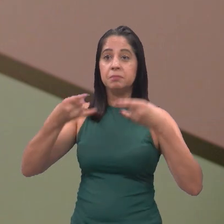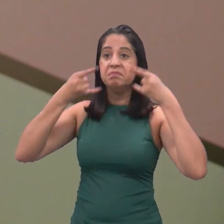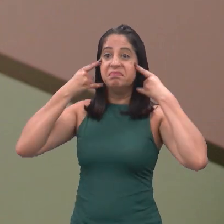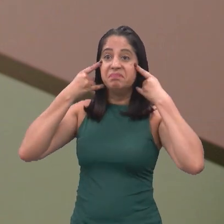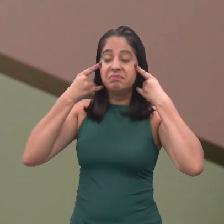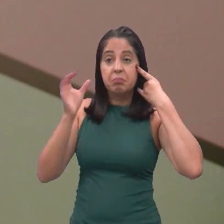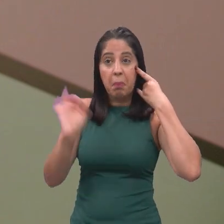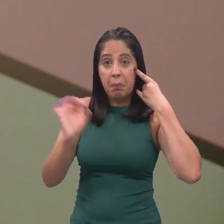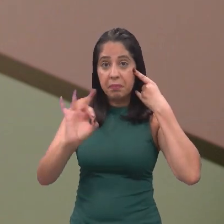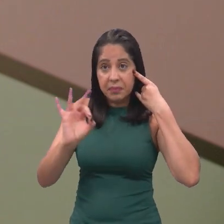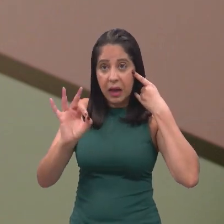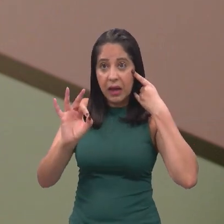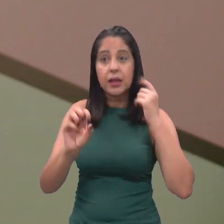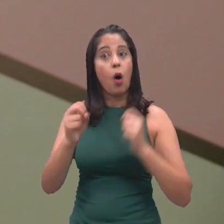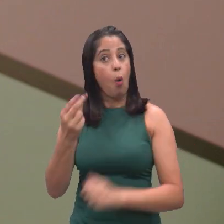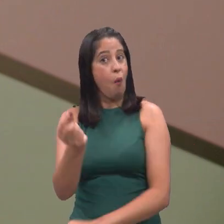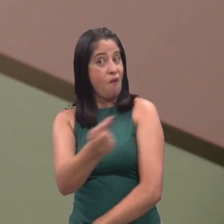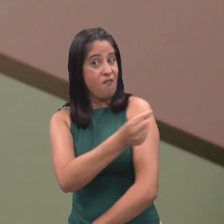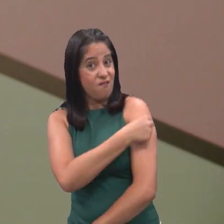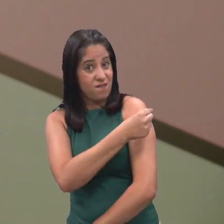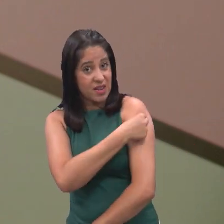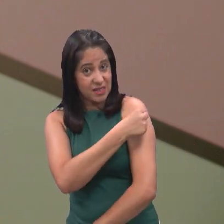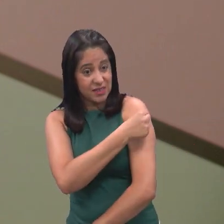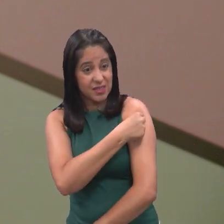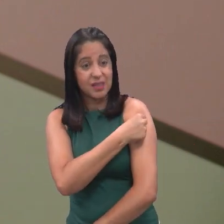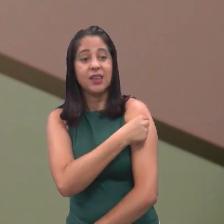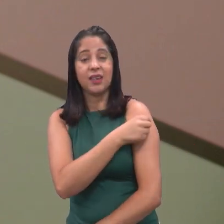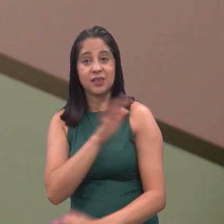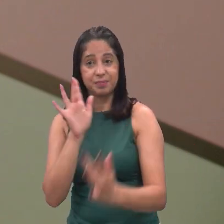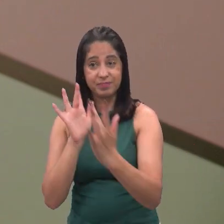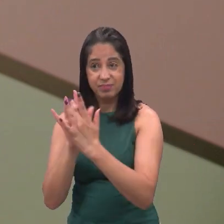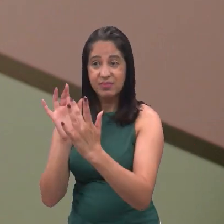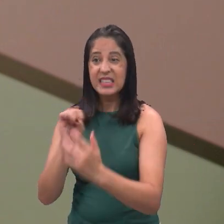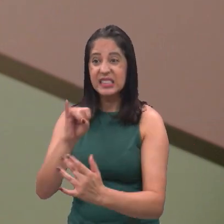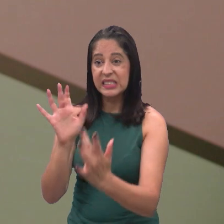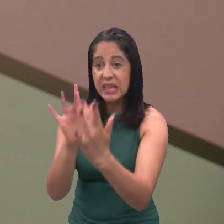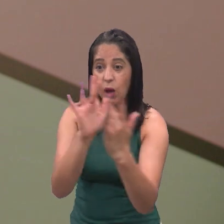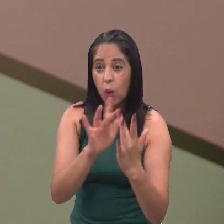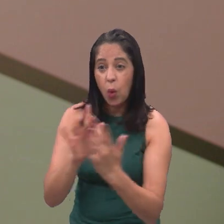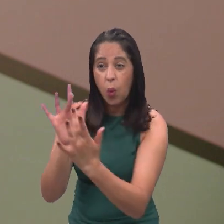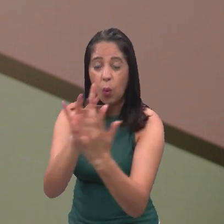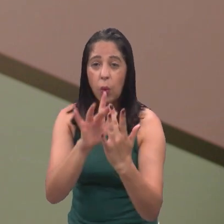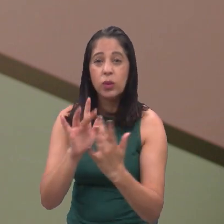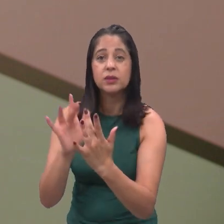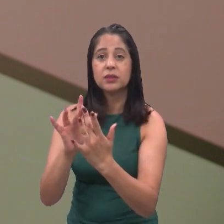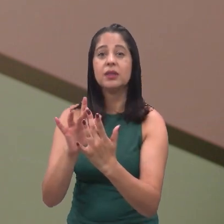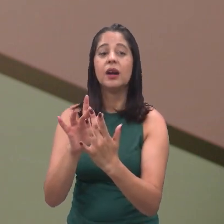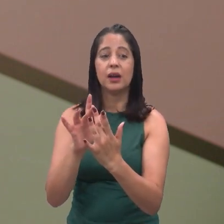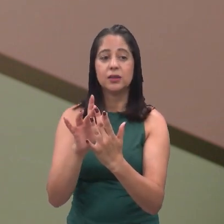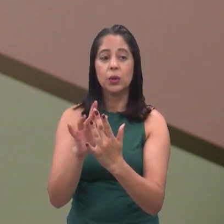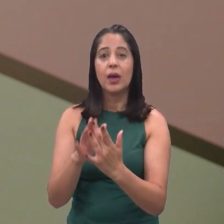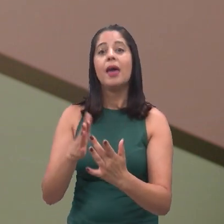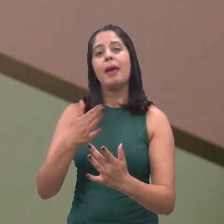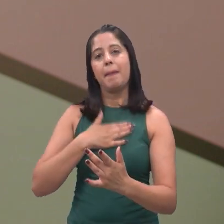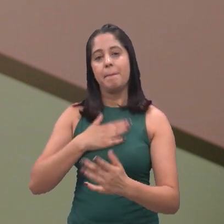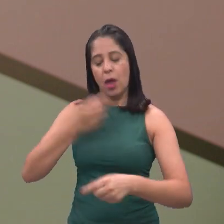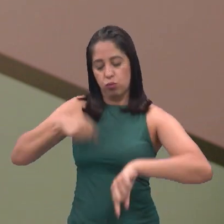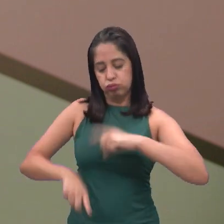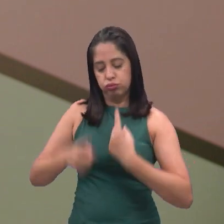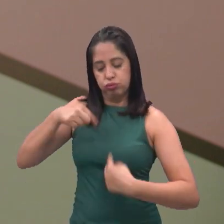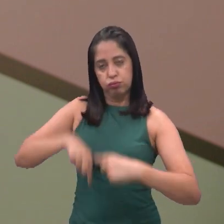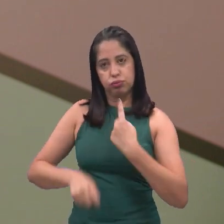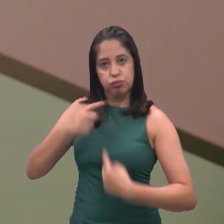proteção realmente é a vacina, depois a gente pode, né, comentar mais sobre isso, e o meu sistema imunológico não está